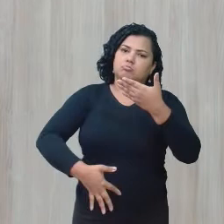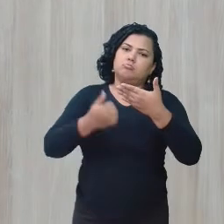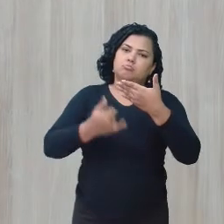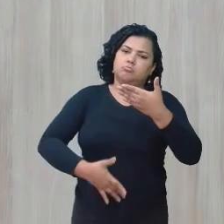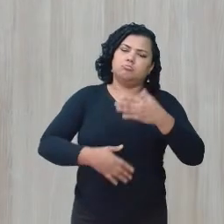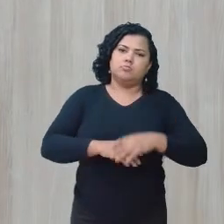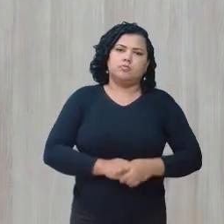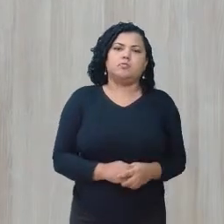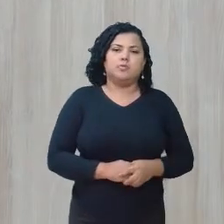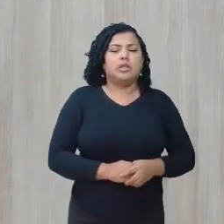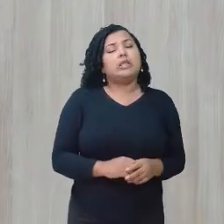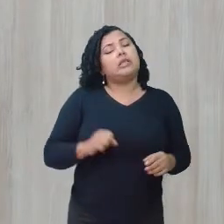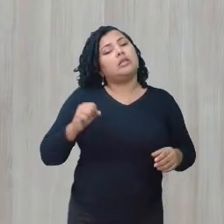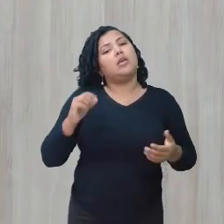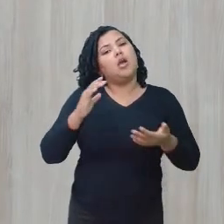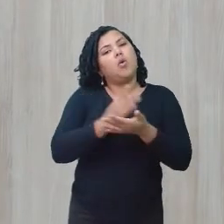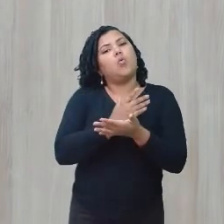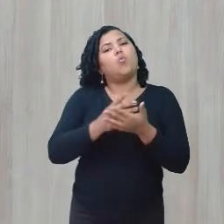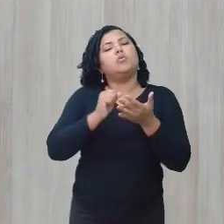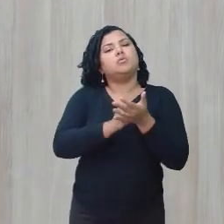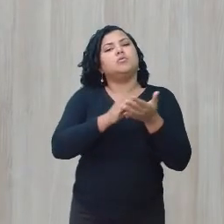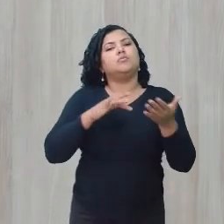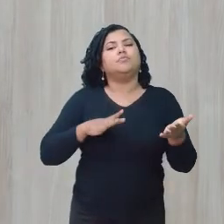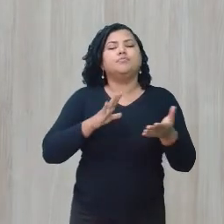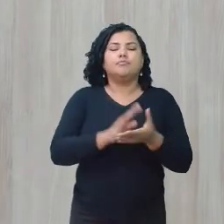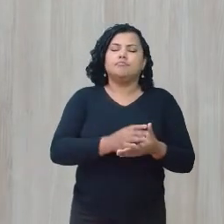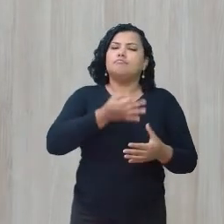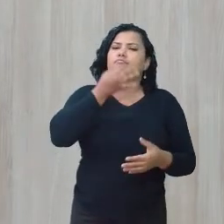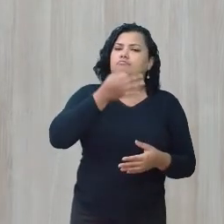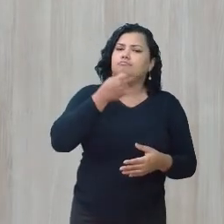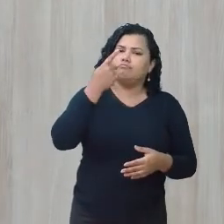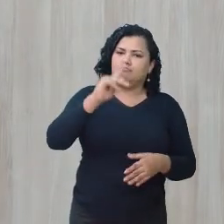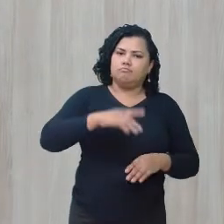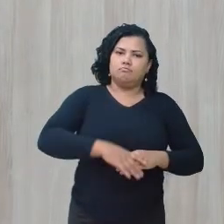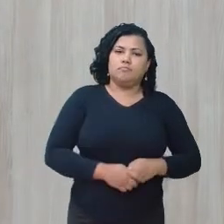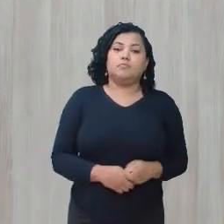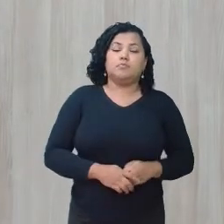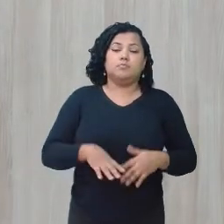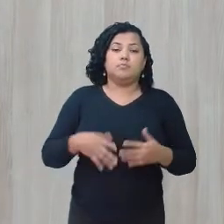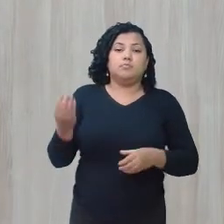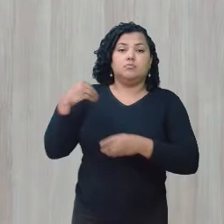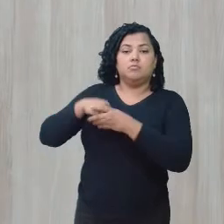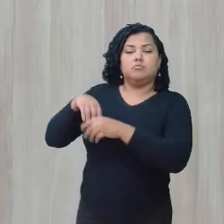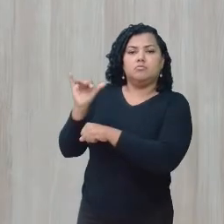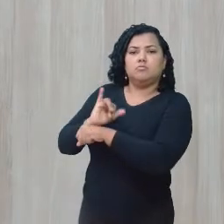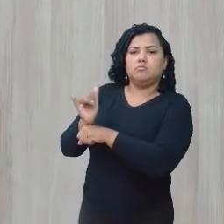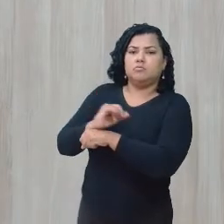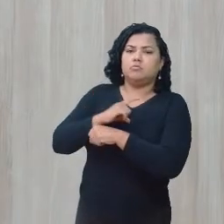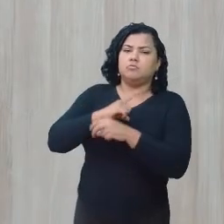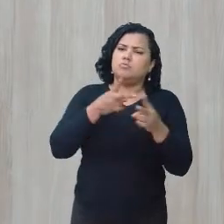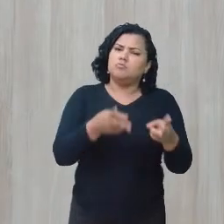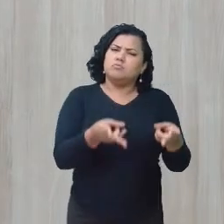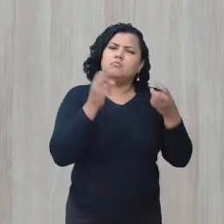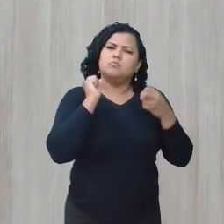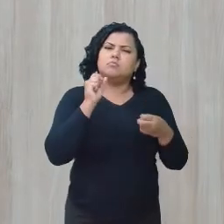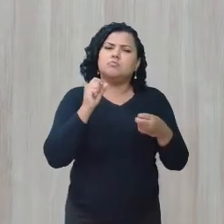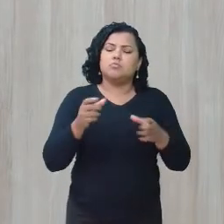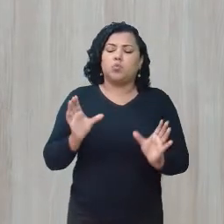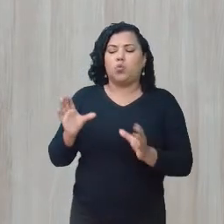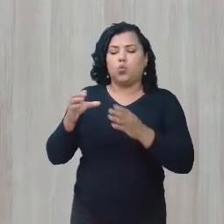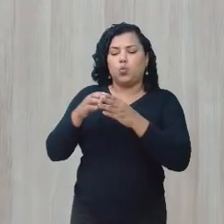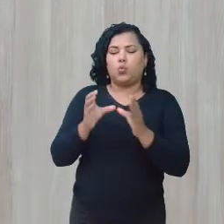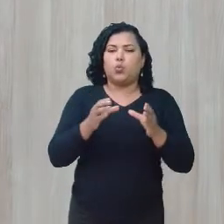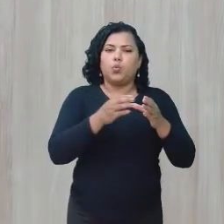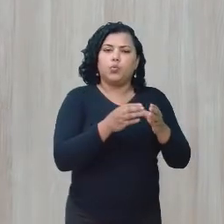lá. E algumas atividades como sugestão, tá certo? E no nosso canal, você observa lá a playlist da